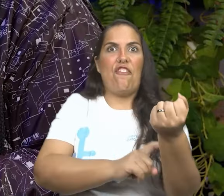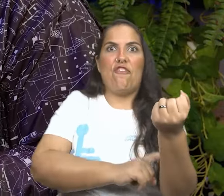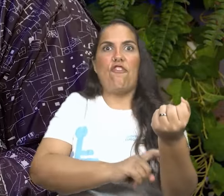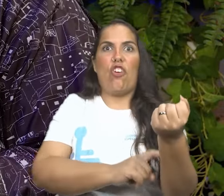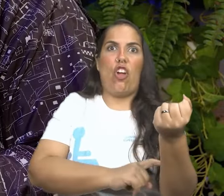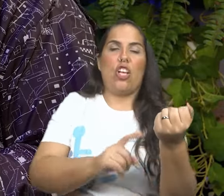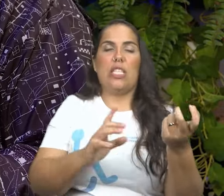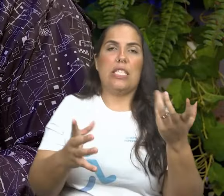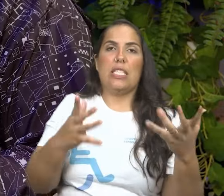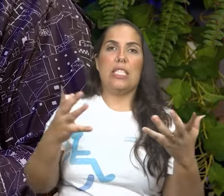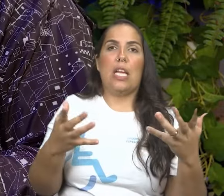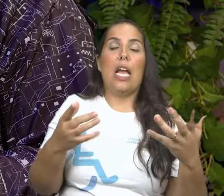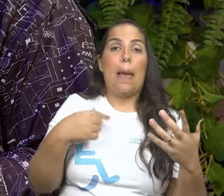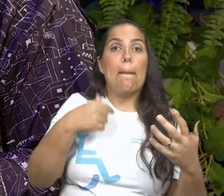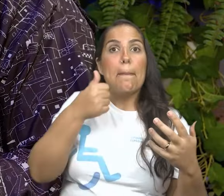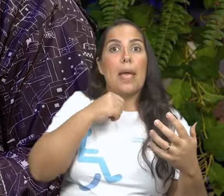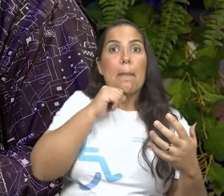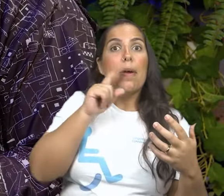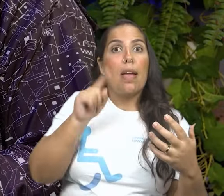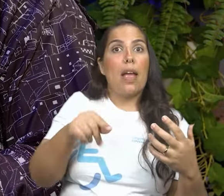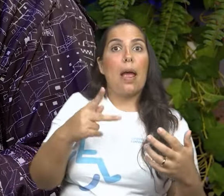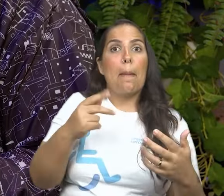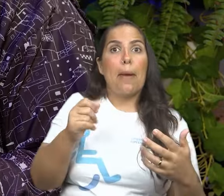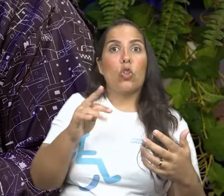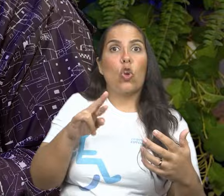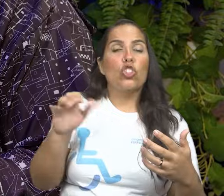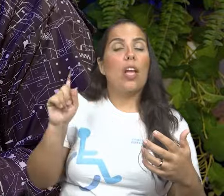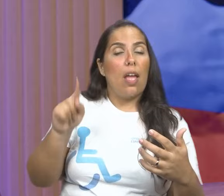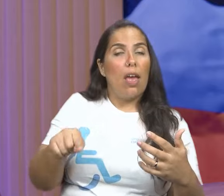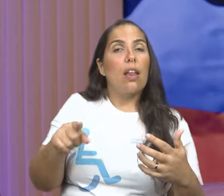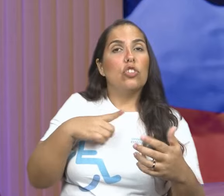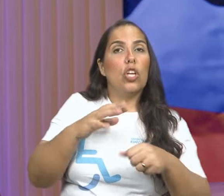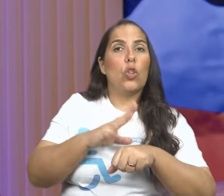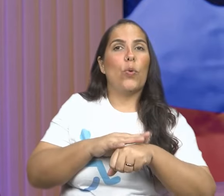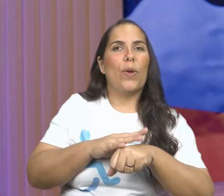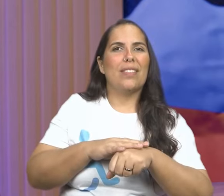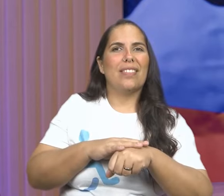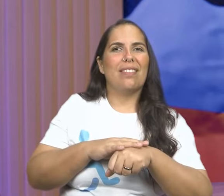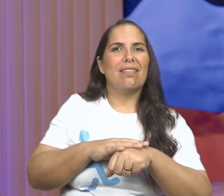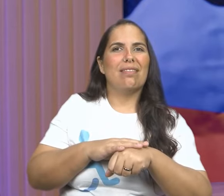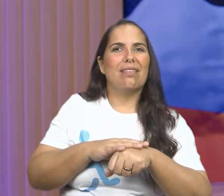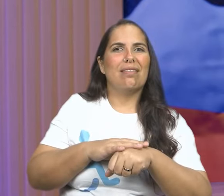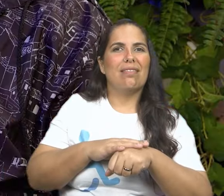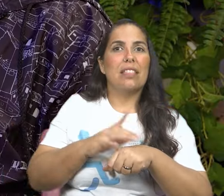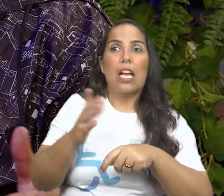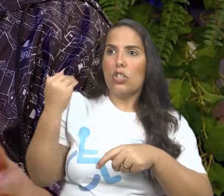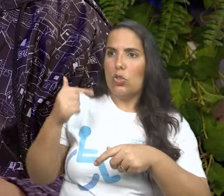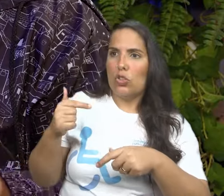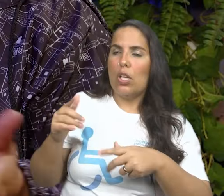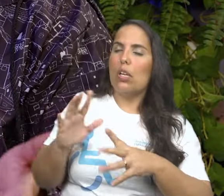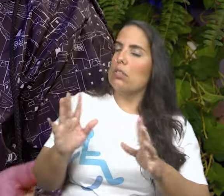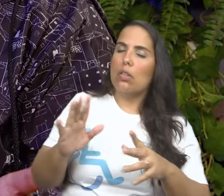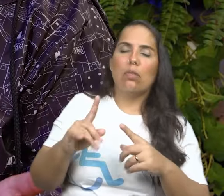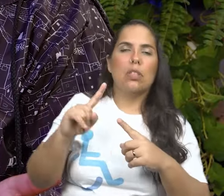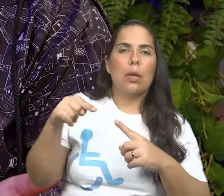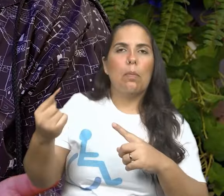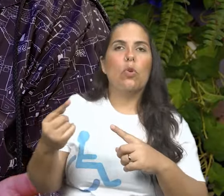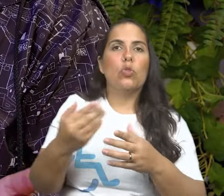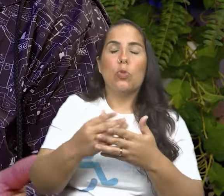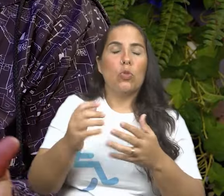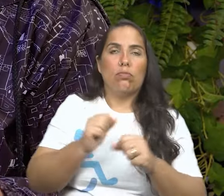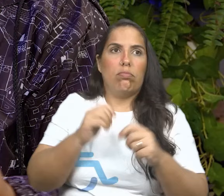qu E aí no caso da minha mãe era uma patologia minha mãe era esquizofrênica ela não teve esse diagnóstico só quando ela começou a ter